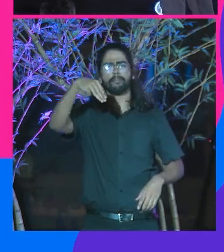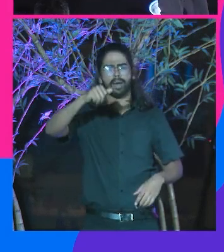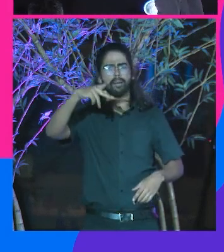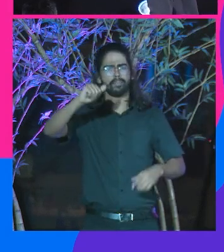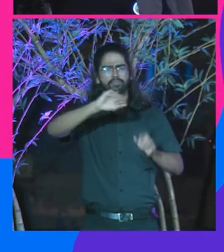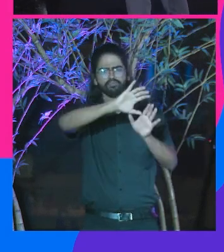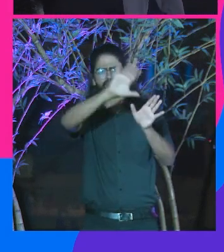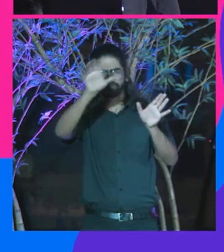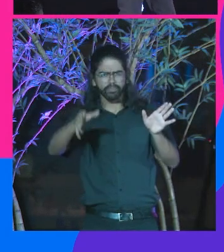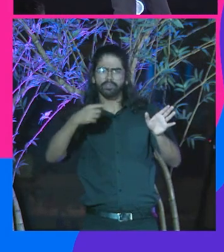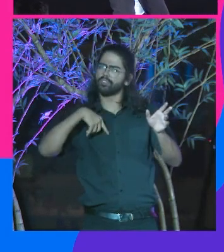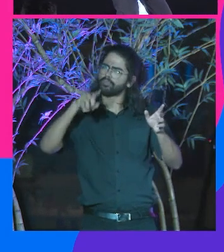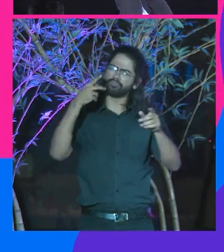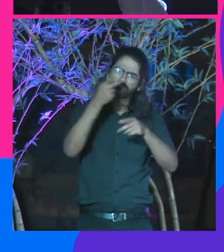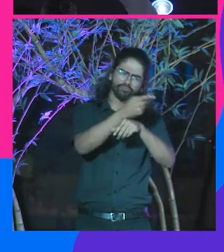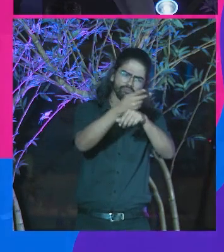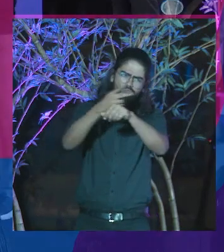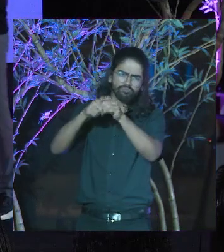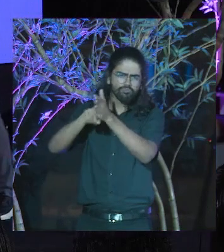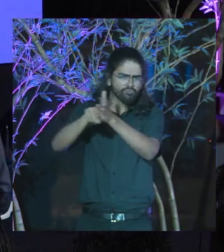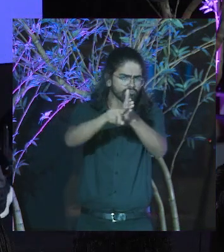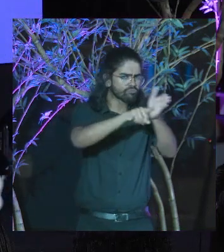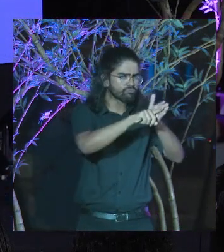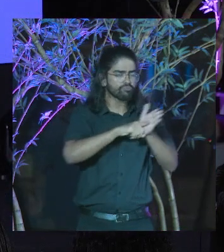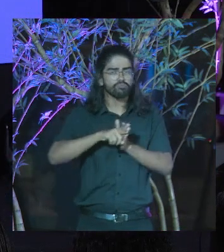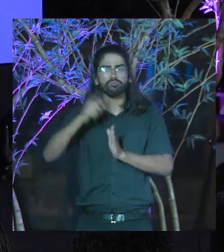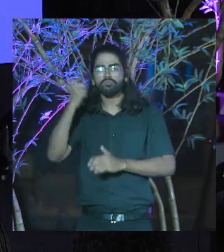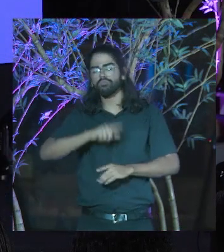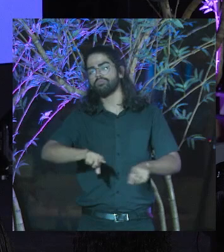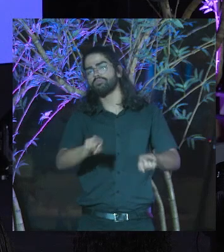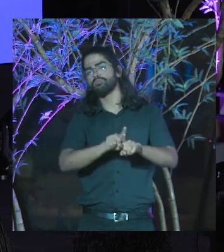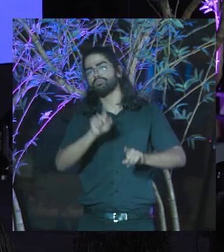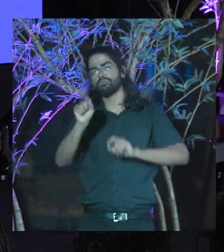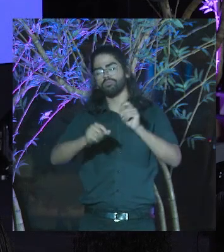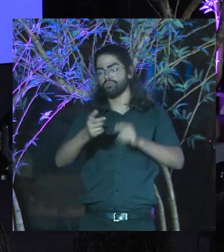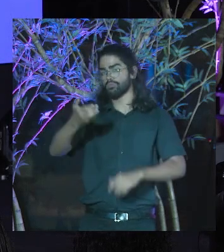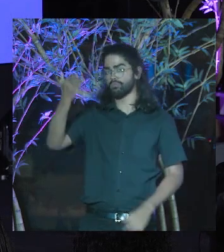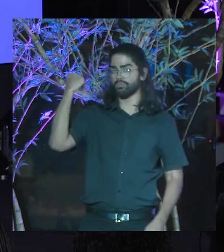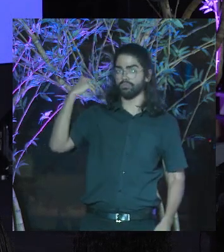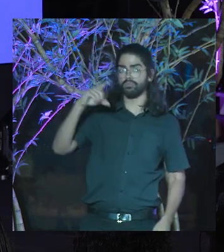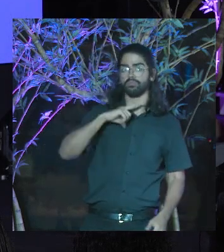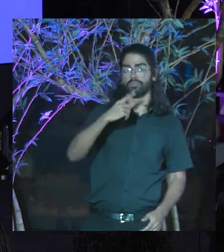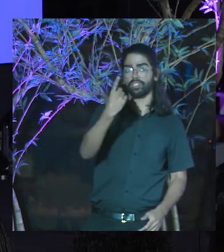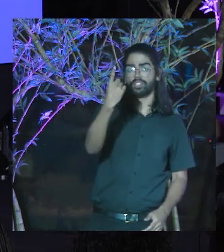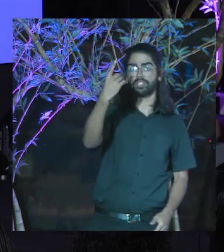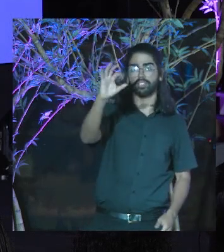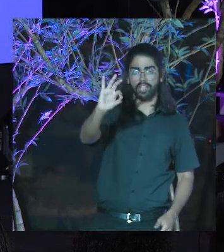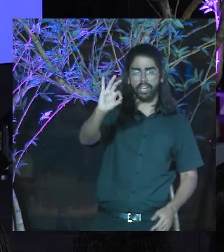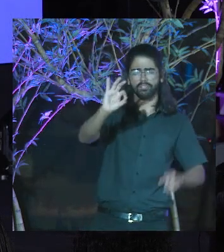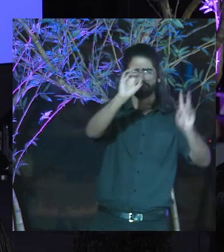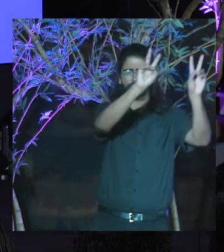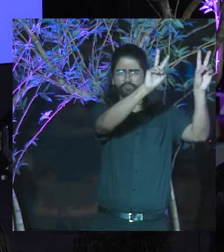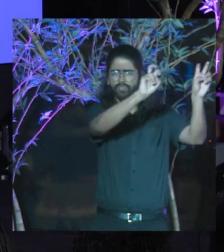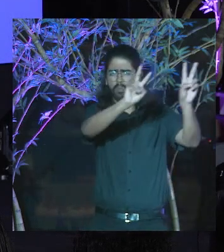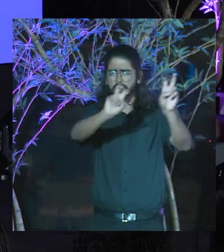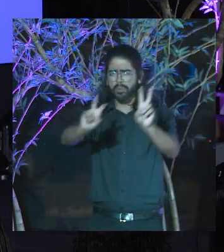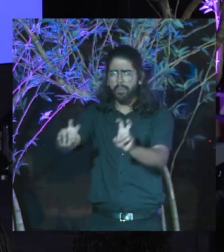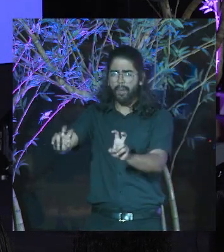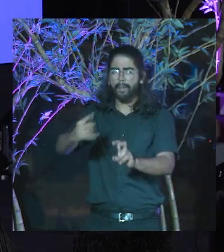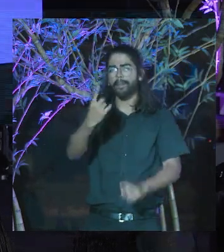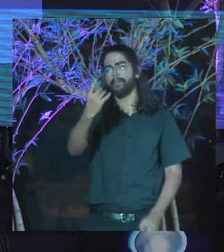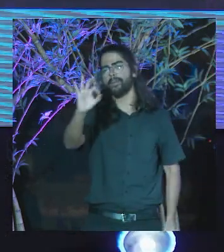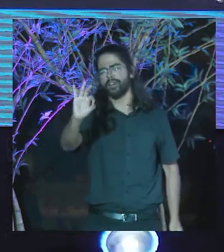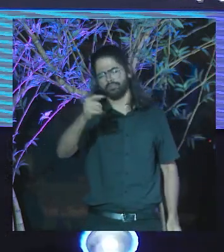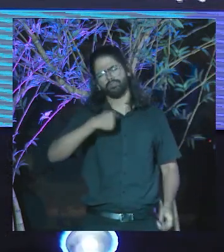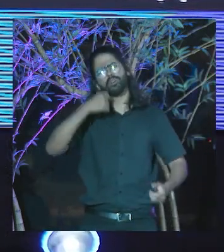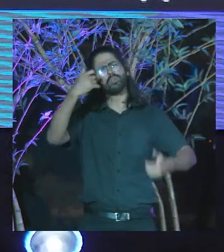vão navegando nele. E ele trouxe, nessa última edição dele, 10 itens. Tá? Eu contei para vocês um pouco